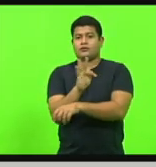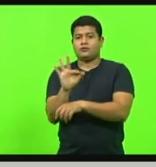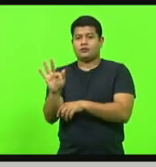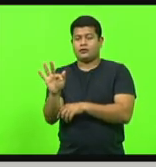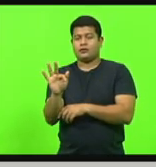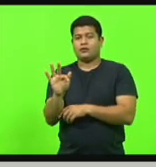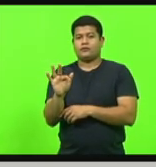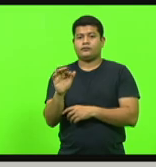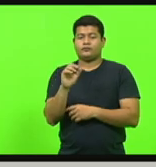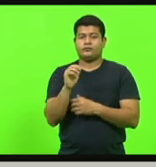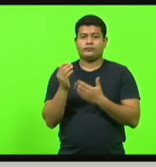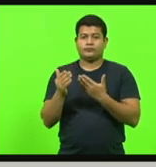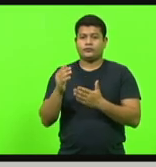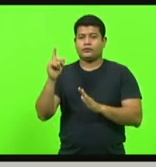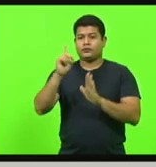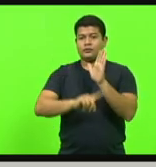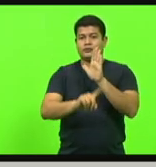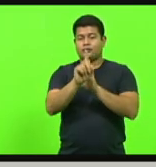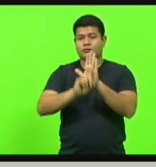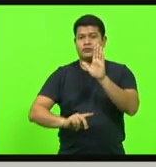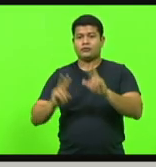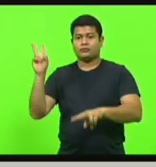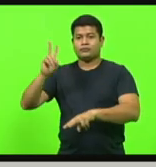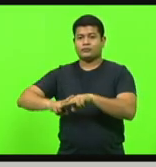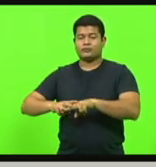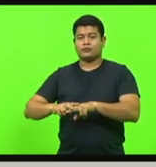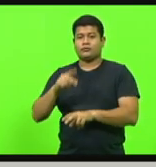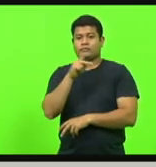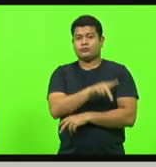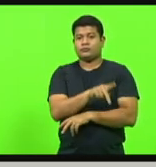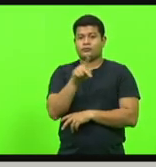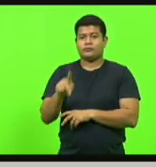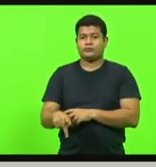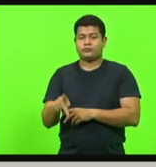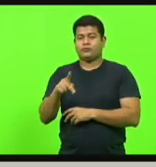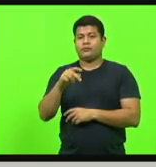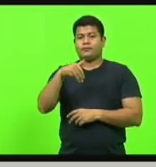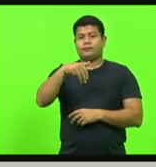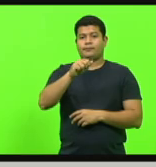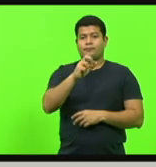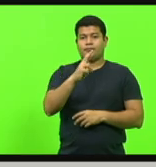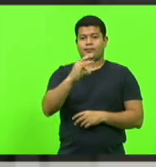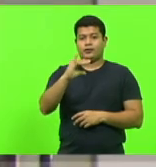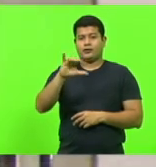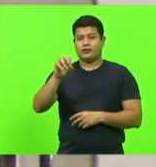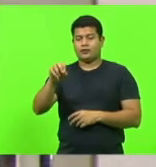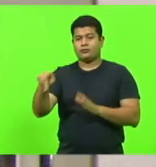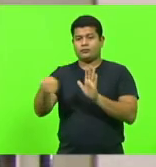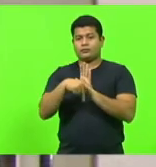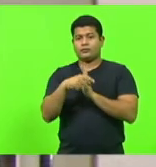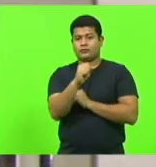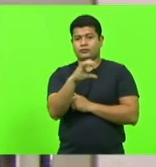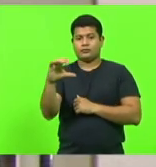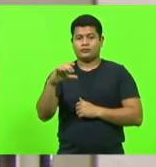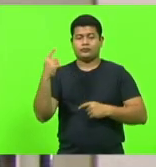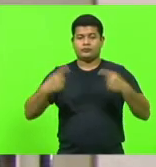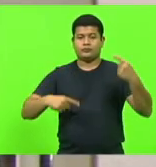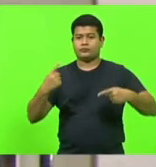revogação da prisão do professor catarinense, Márcio Giovanni NIC. Em discussão.